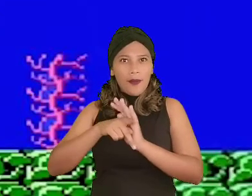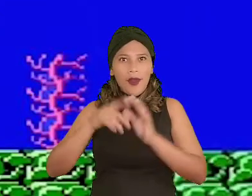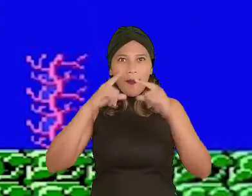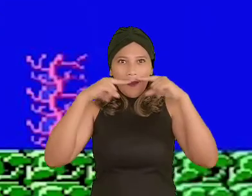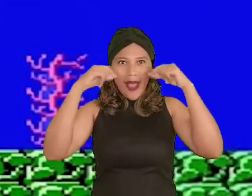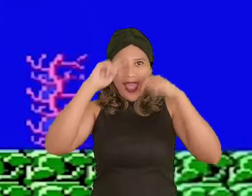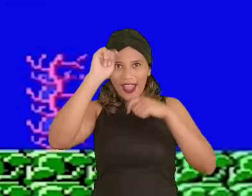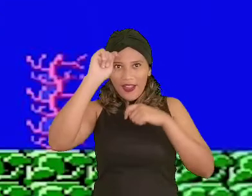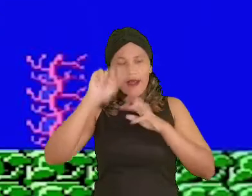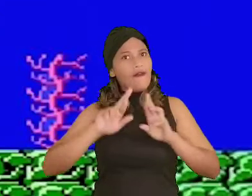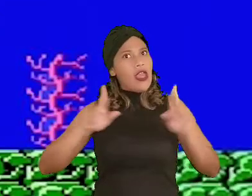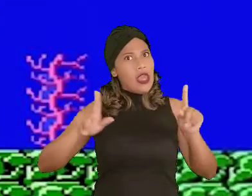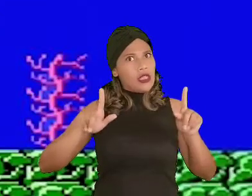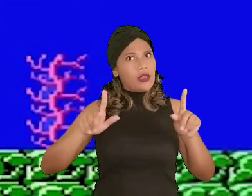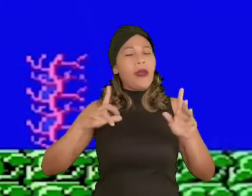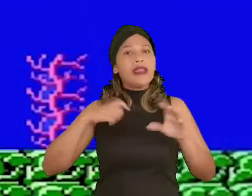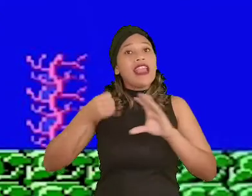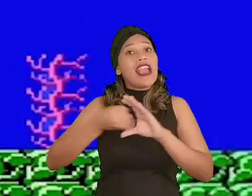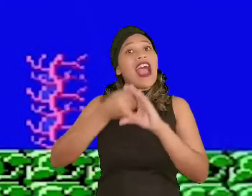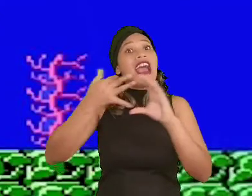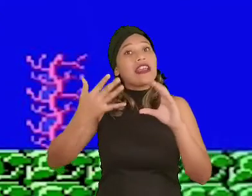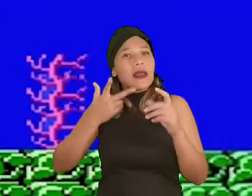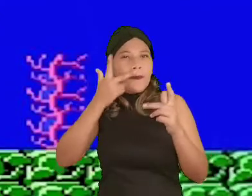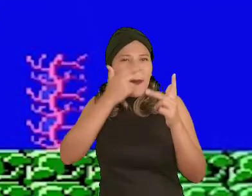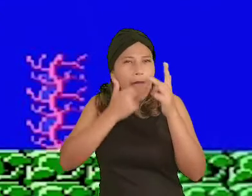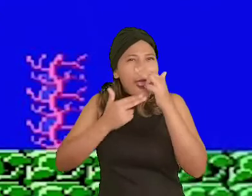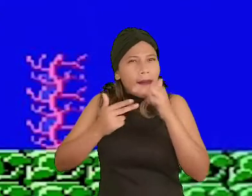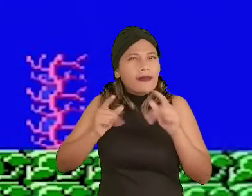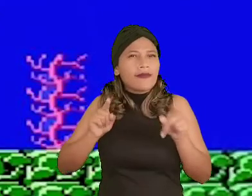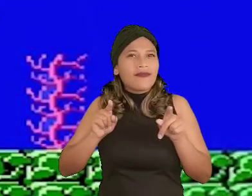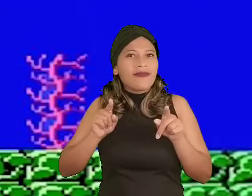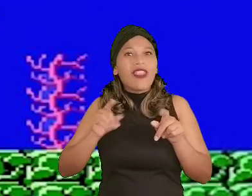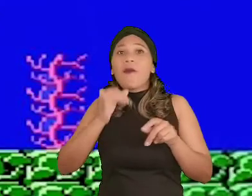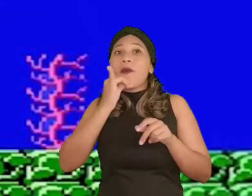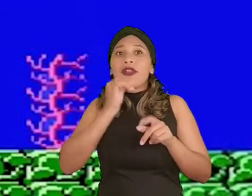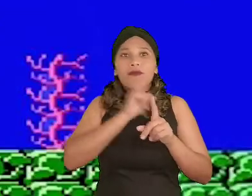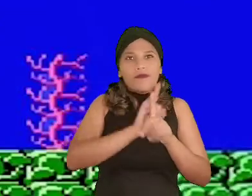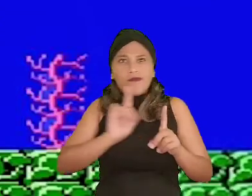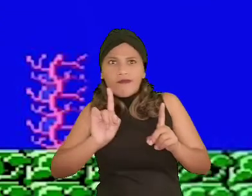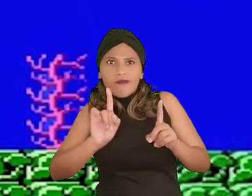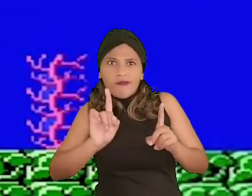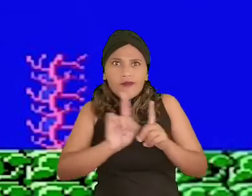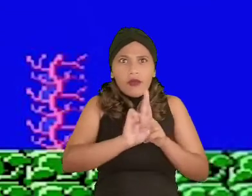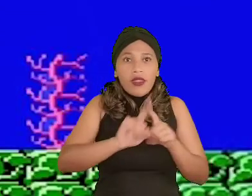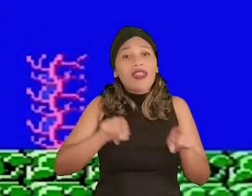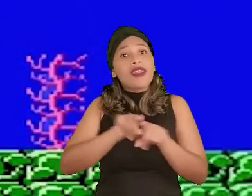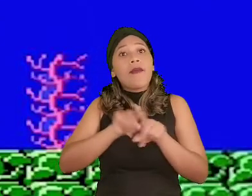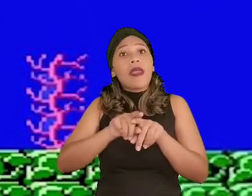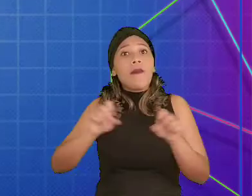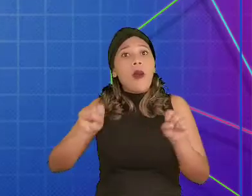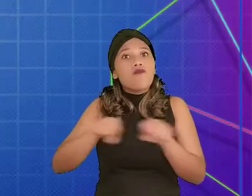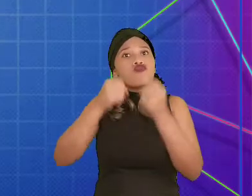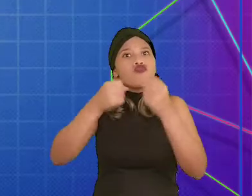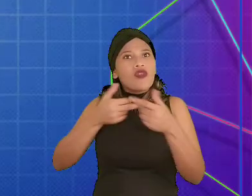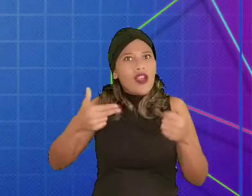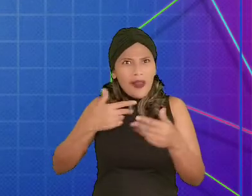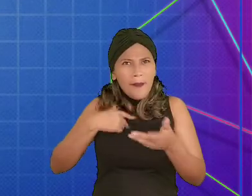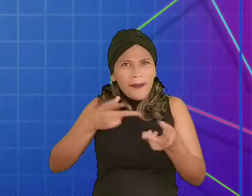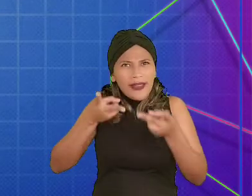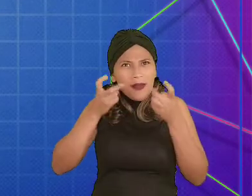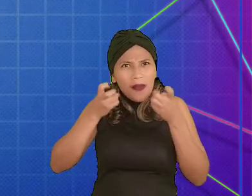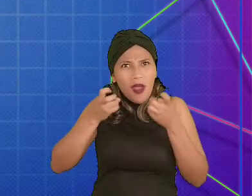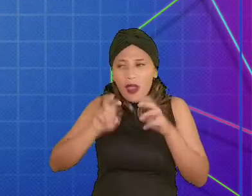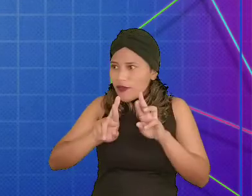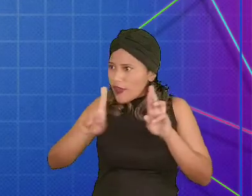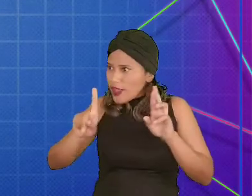das outras, mas detém diversas características similares também, como desviar de inimigos ou até mesmo quebrar tijolos. Perceberam que é